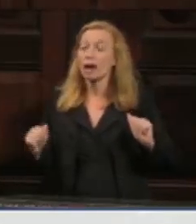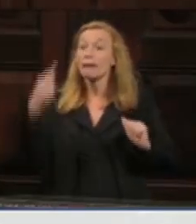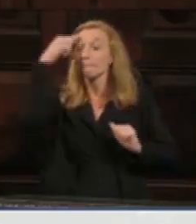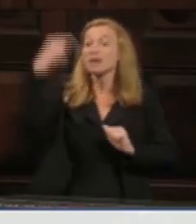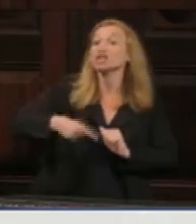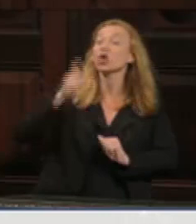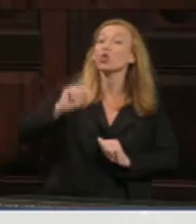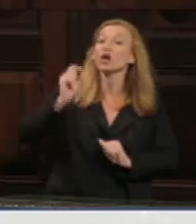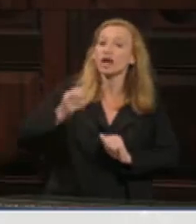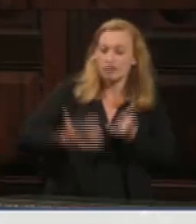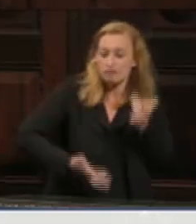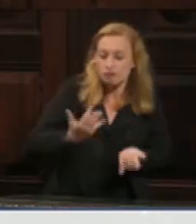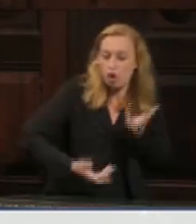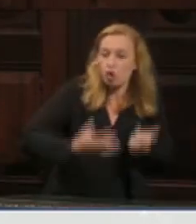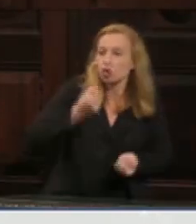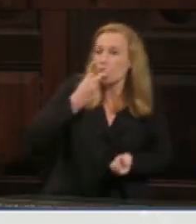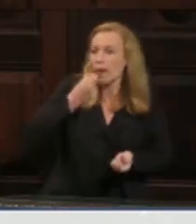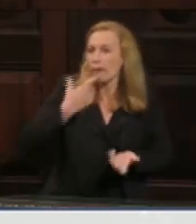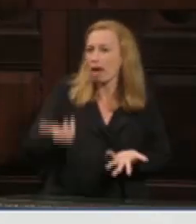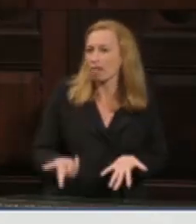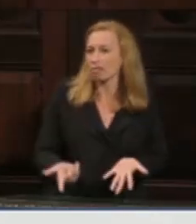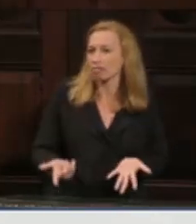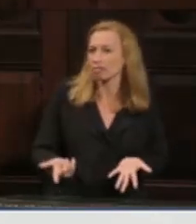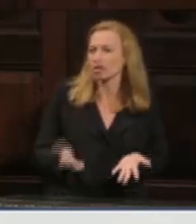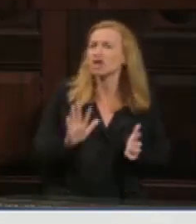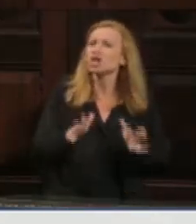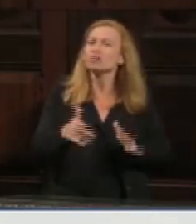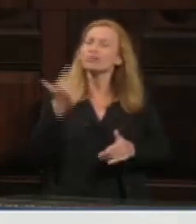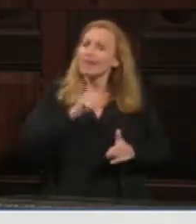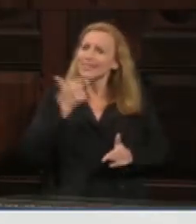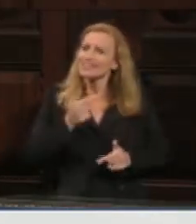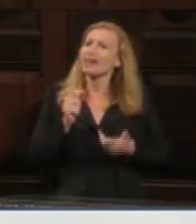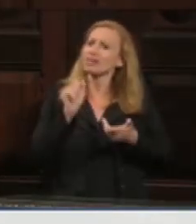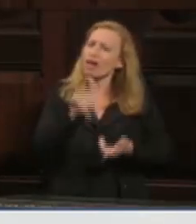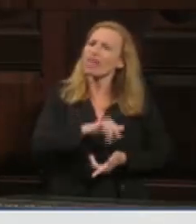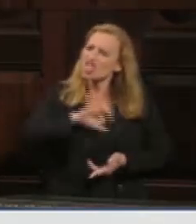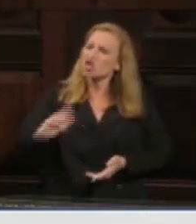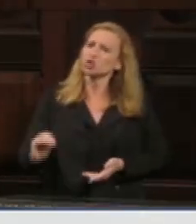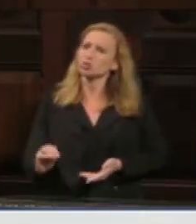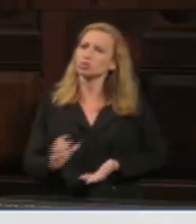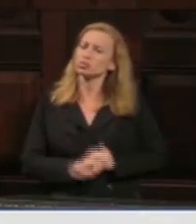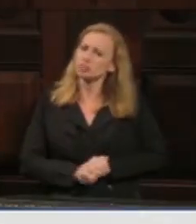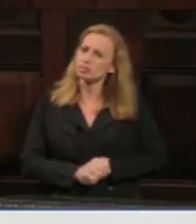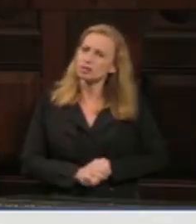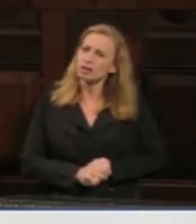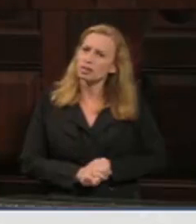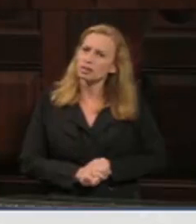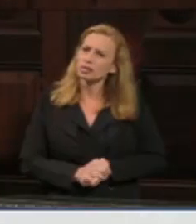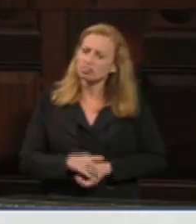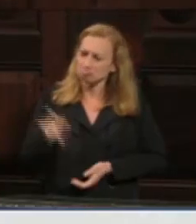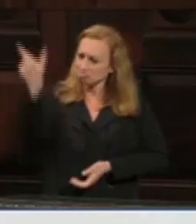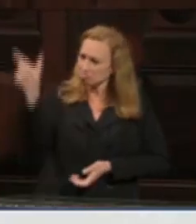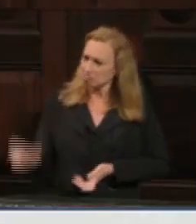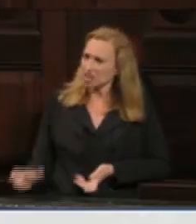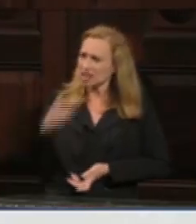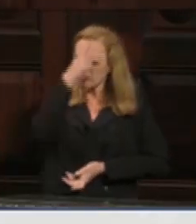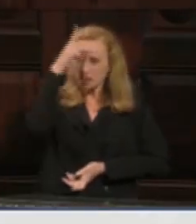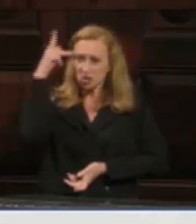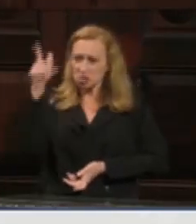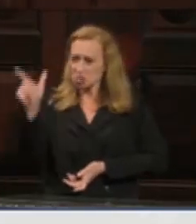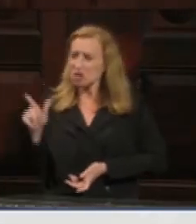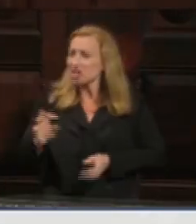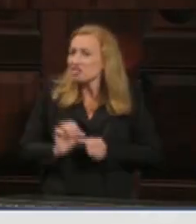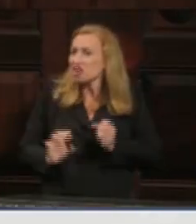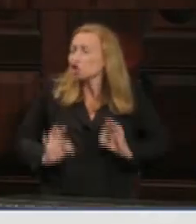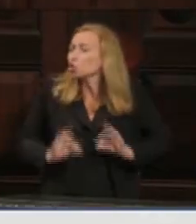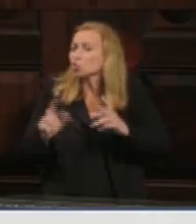nos alimentos. E o mais engraçado não é isso. Esse cidadão, né? Esse senhor faz tudo